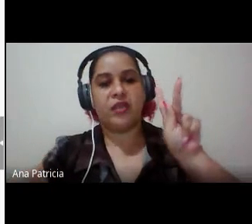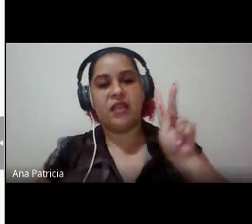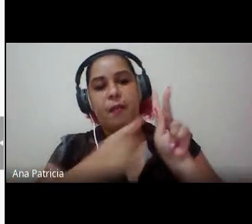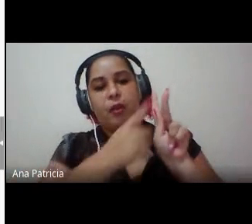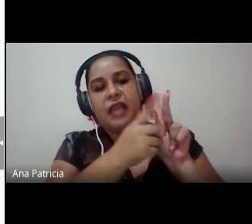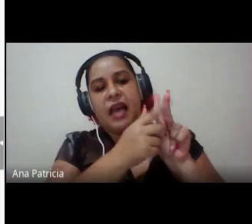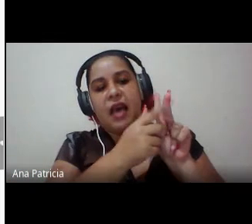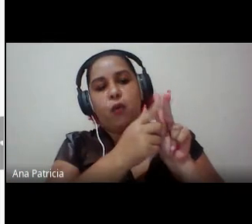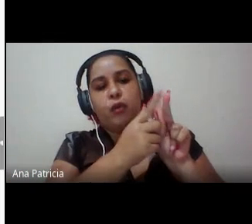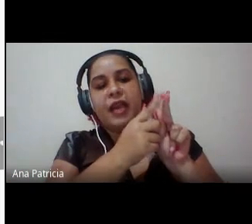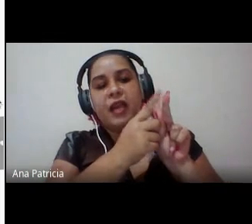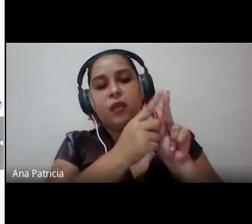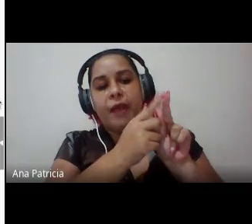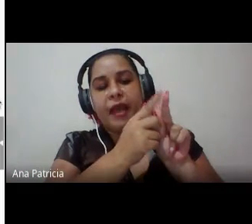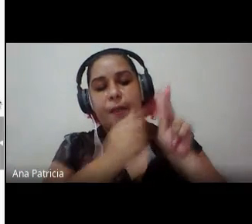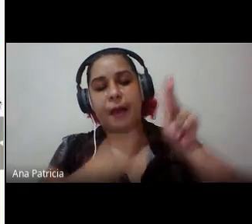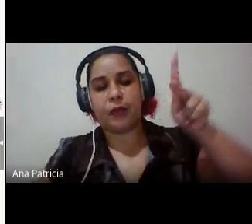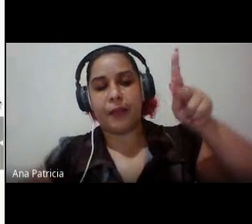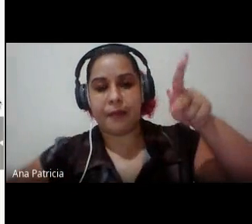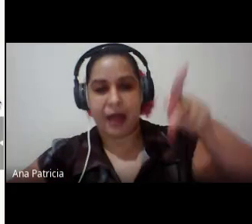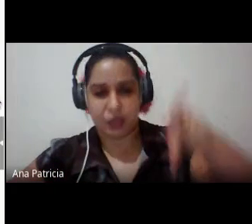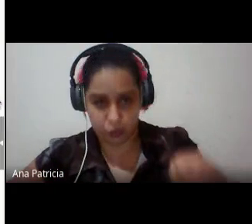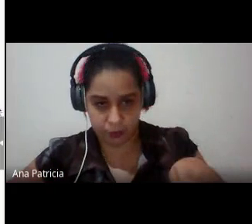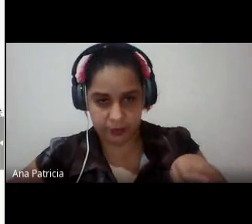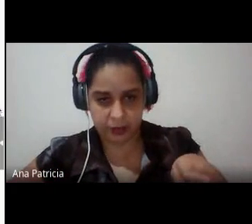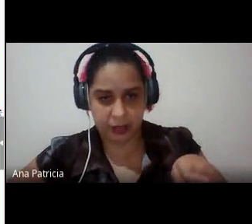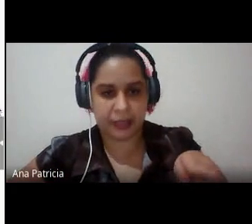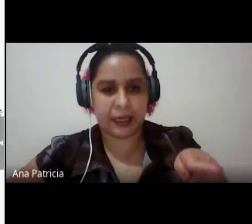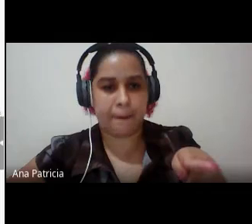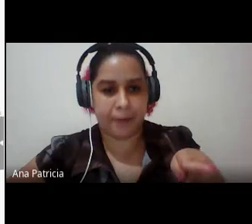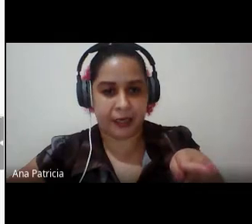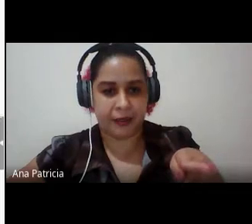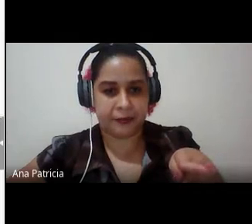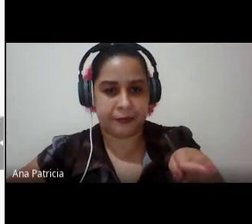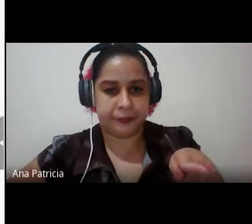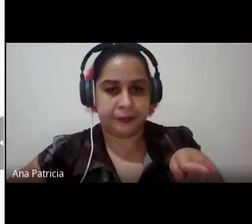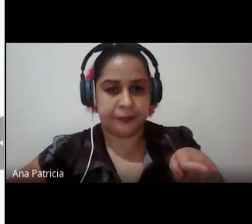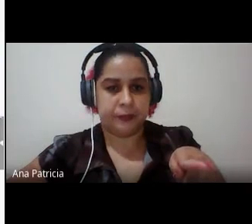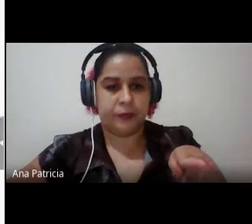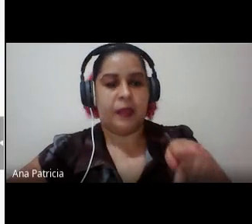que você vai botar o dedo médio para apontar para baixo. Letra P.